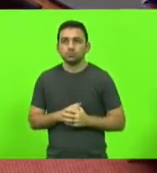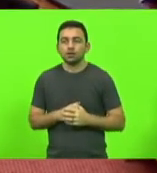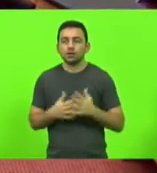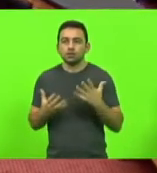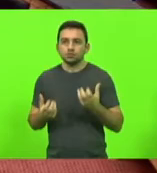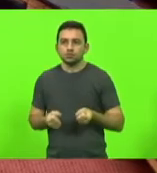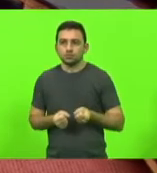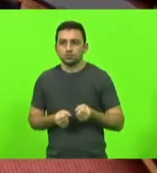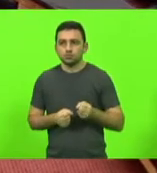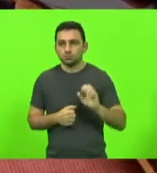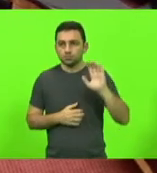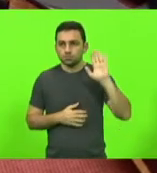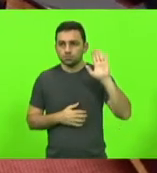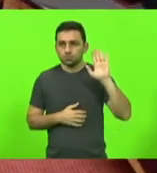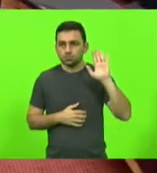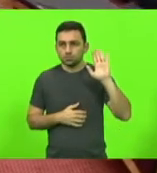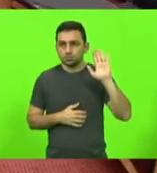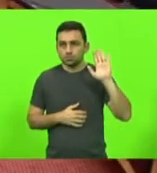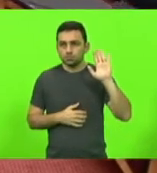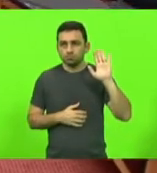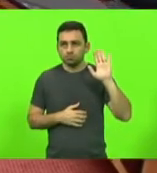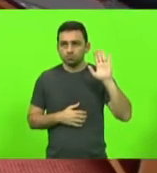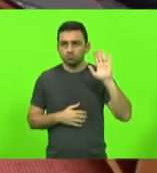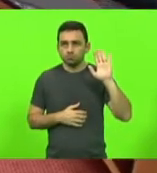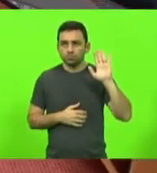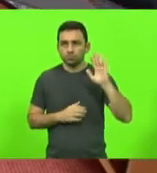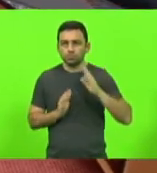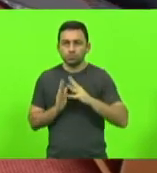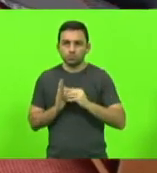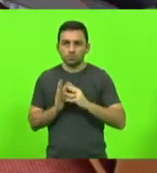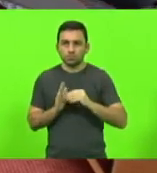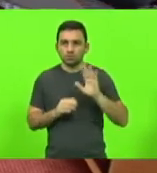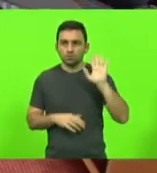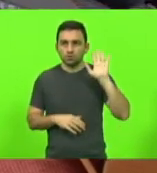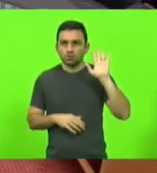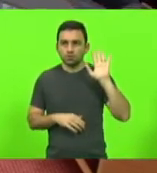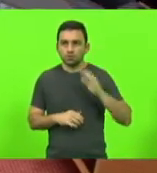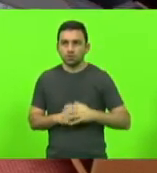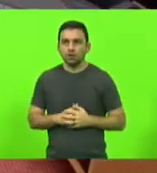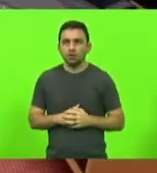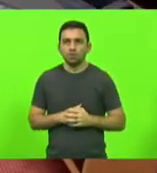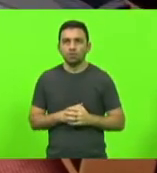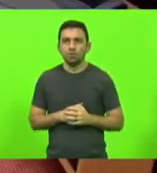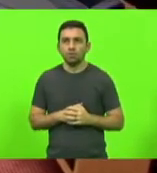favorável a essa modalidade, senhor presidente. Vicente. Doutor Vicente, favor.